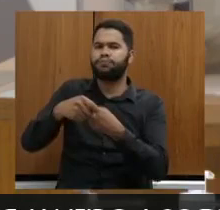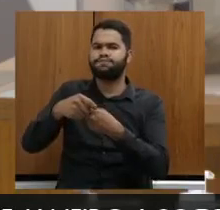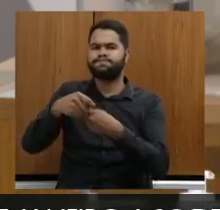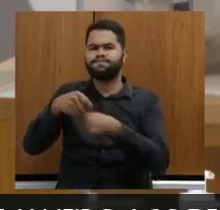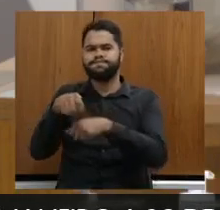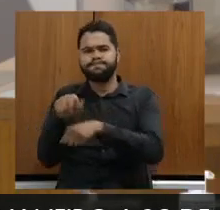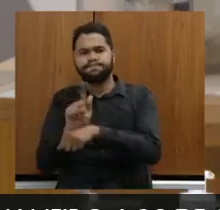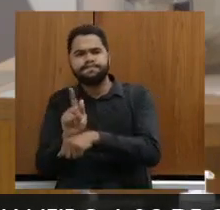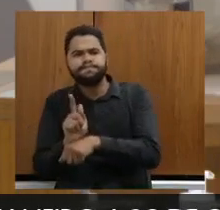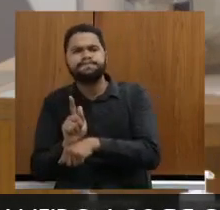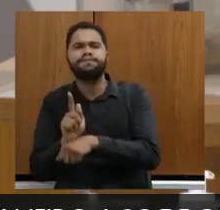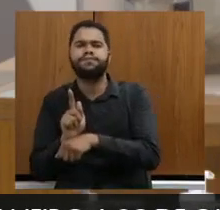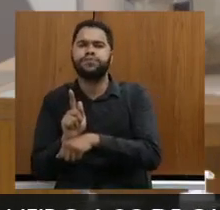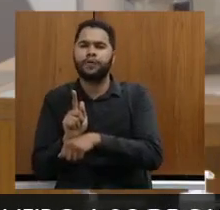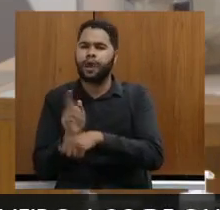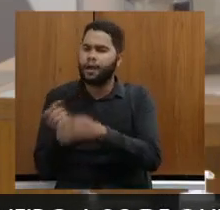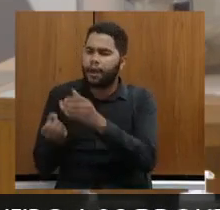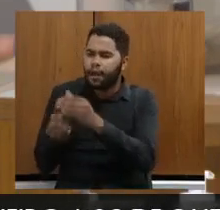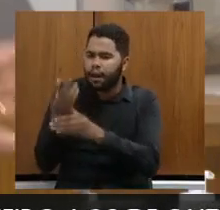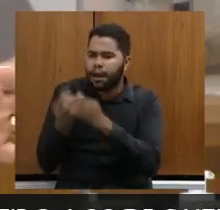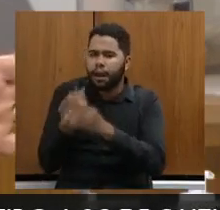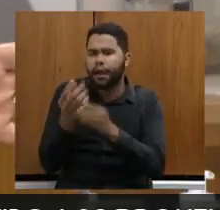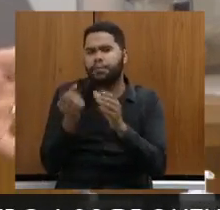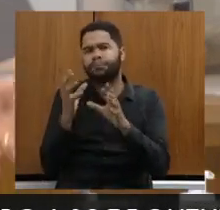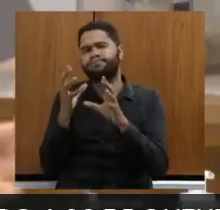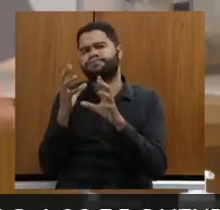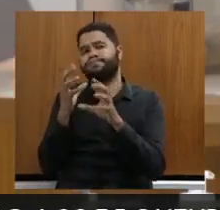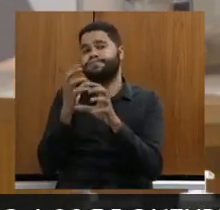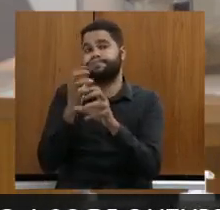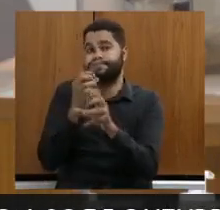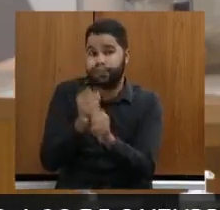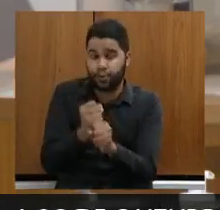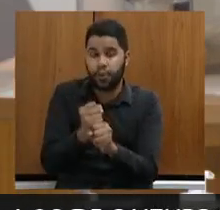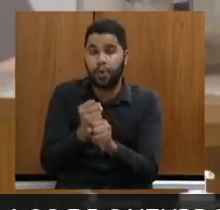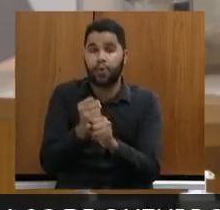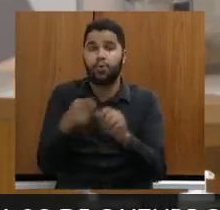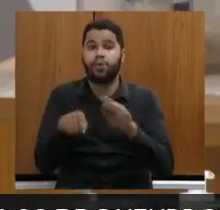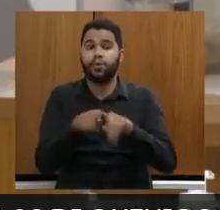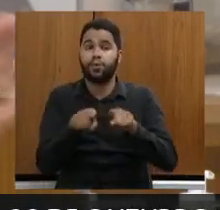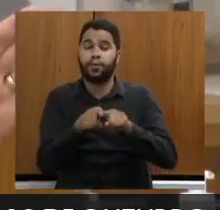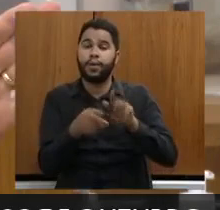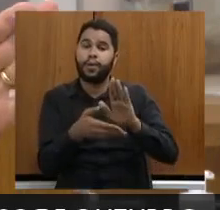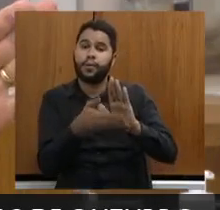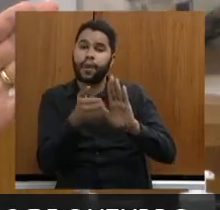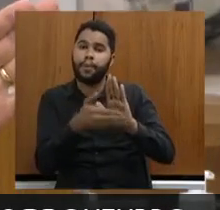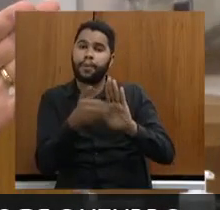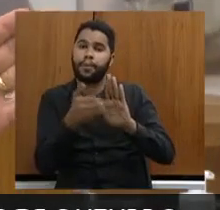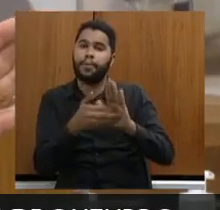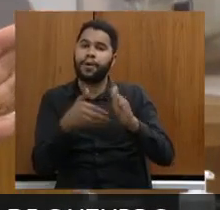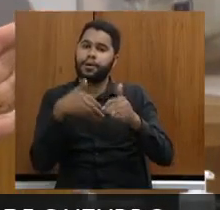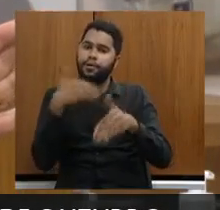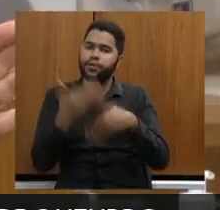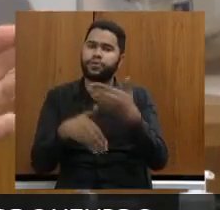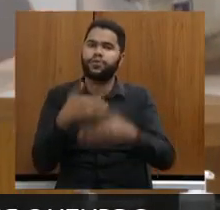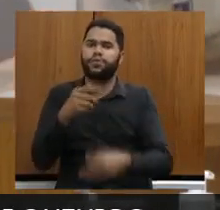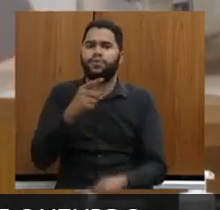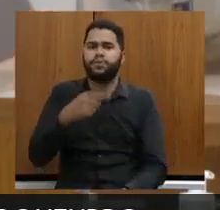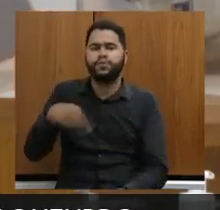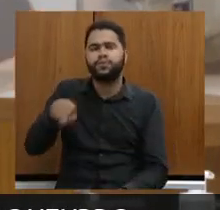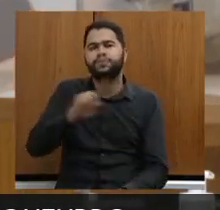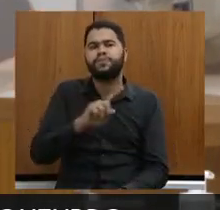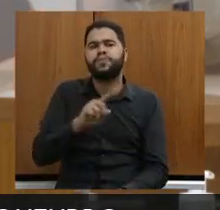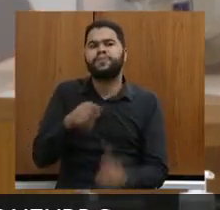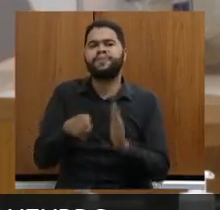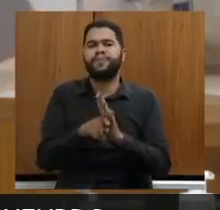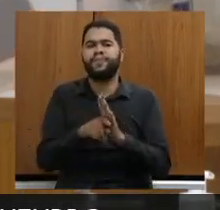toda essa Gama produtiva do nosso estado dos Municípios com a retirada e o desenvolvimento de quando você